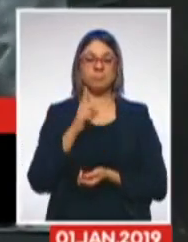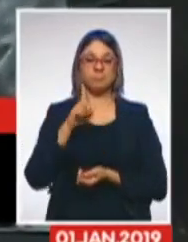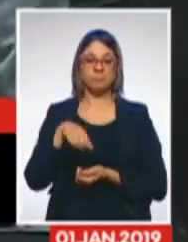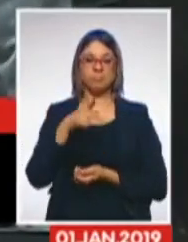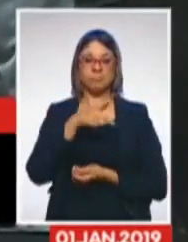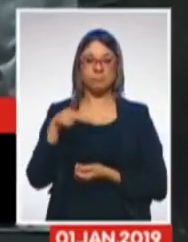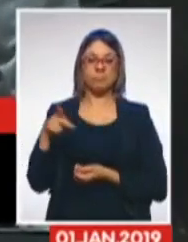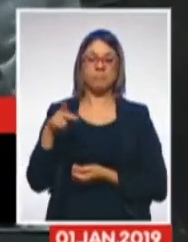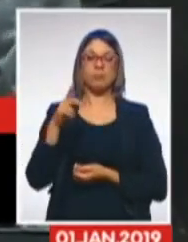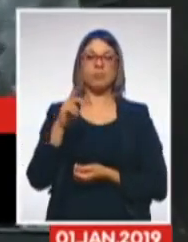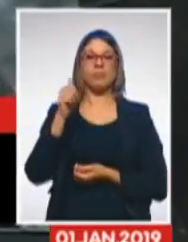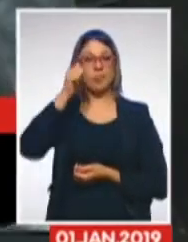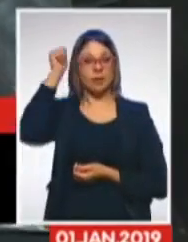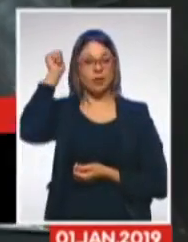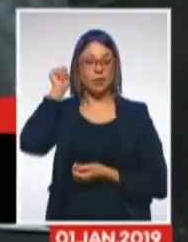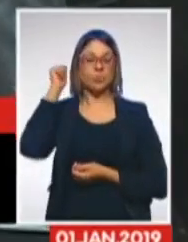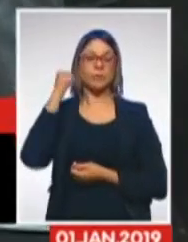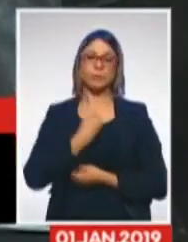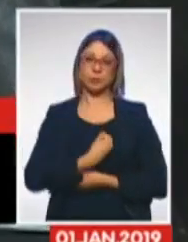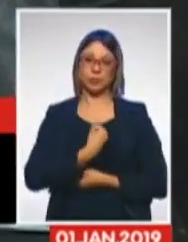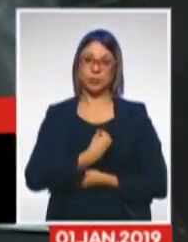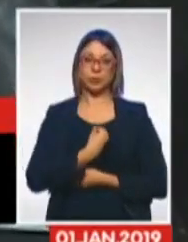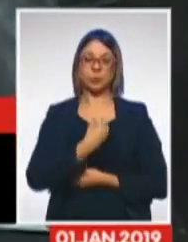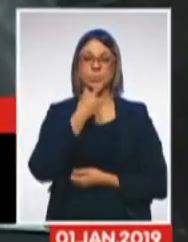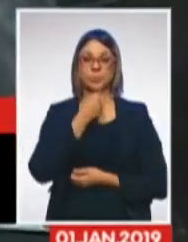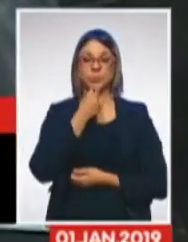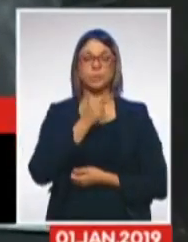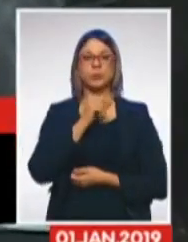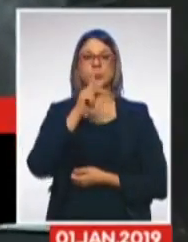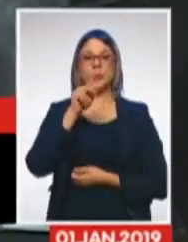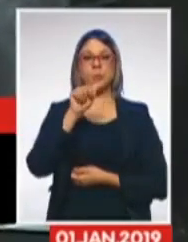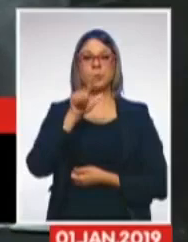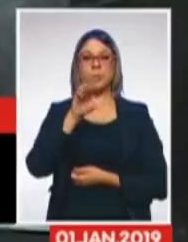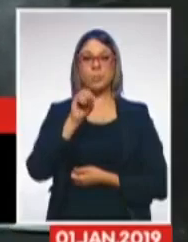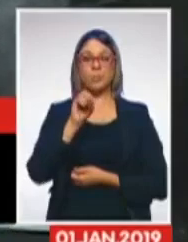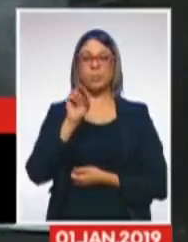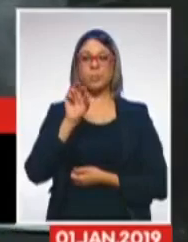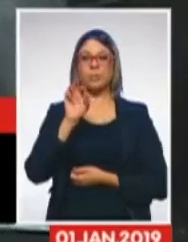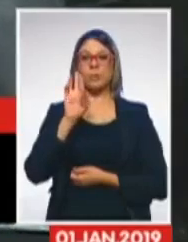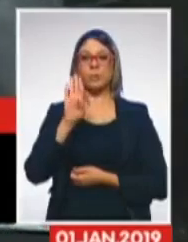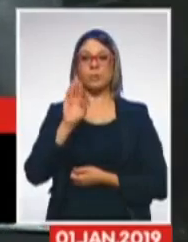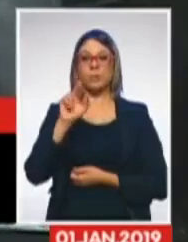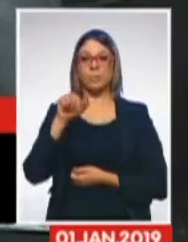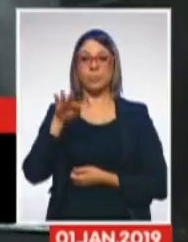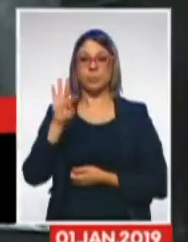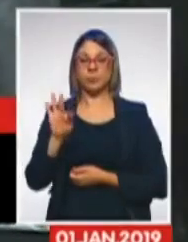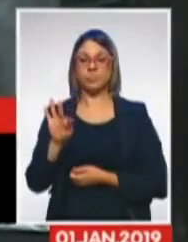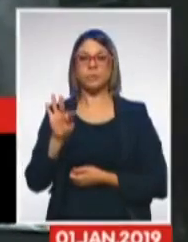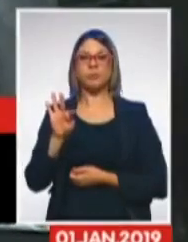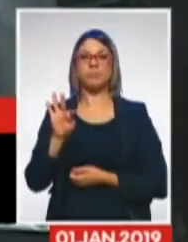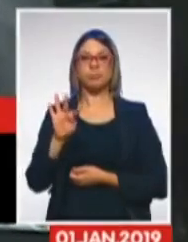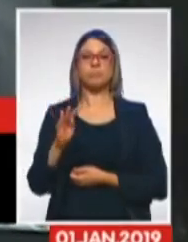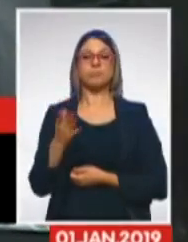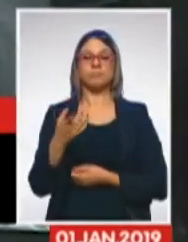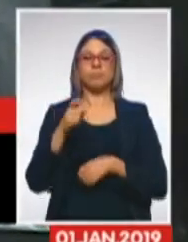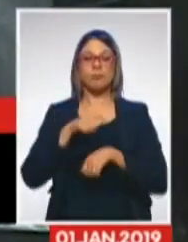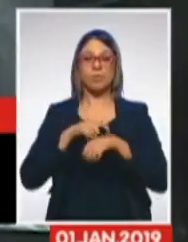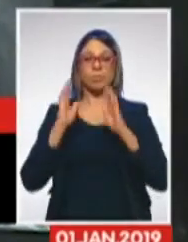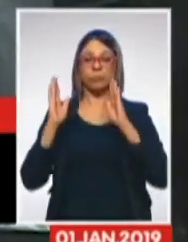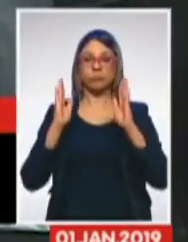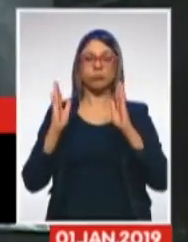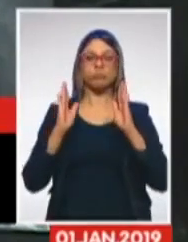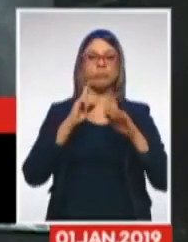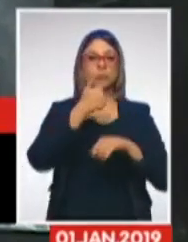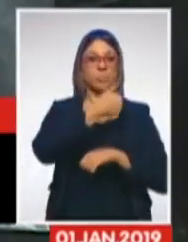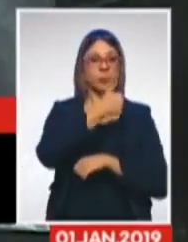deputado Adão Cleber Lopes, compareceu o excelentíssimo senhor Paulo Eduardo Rocha Brant, eleito para o período de 1º